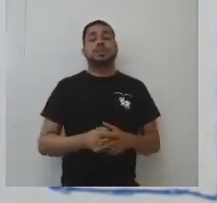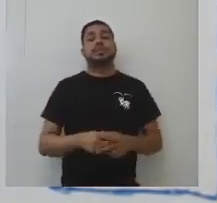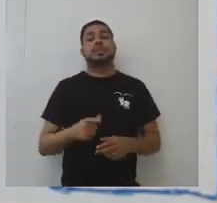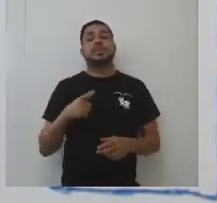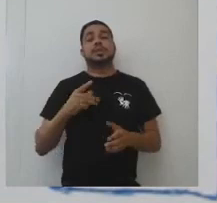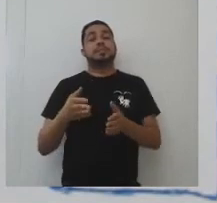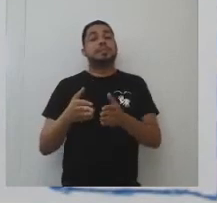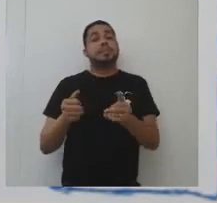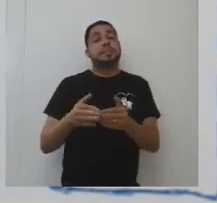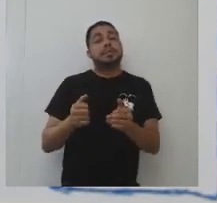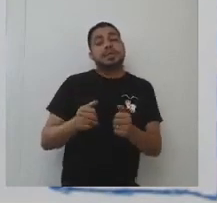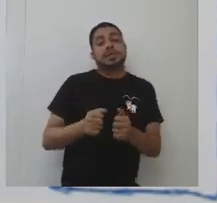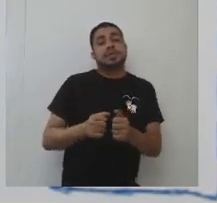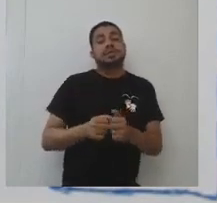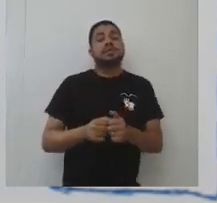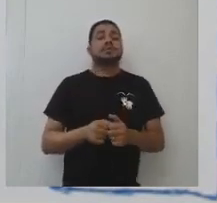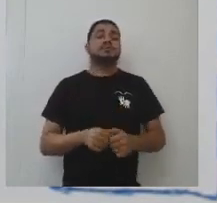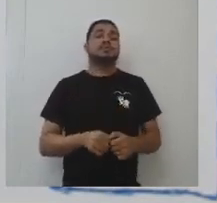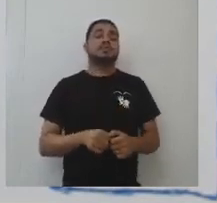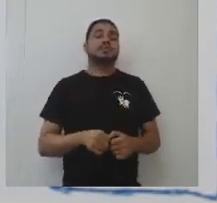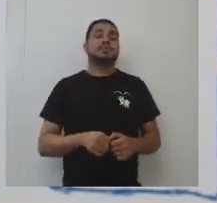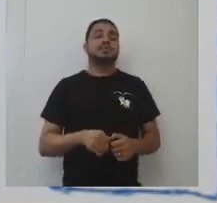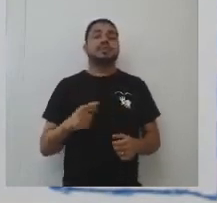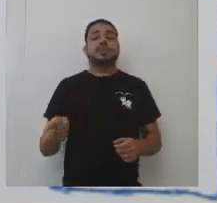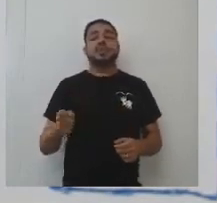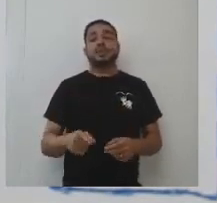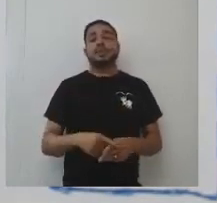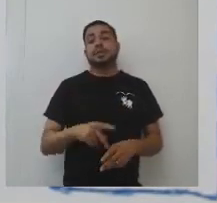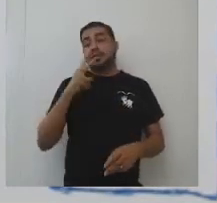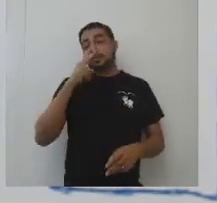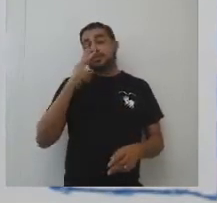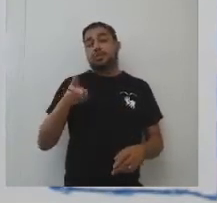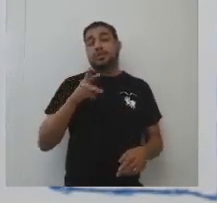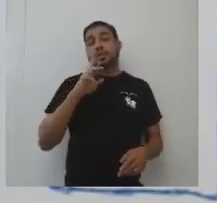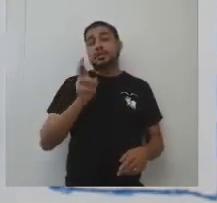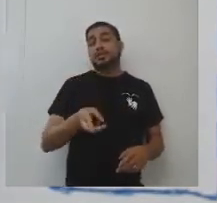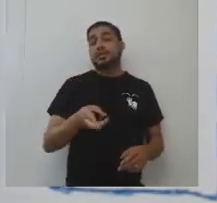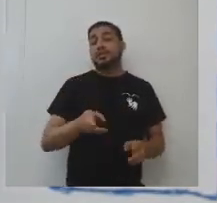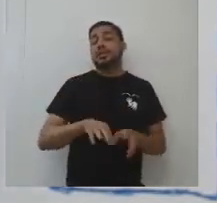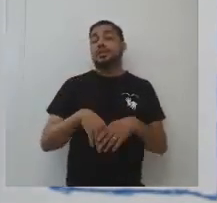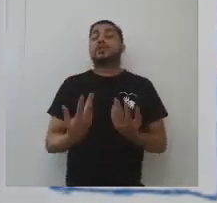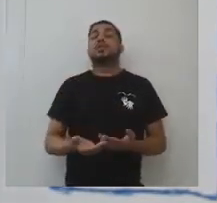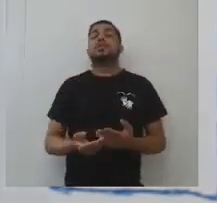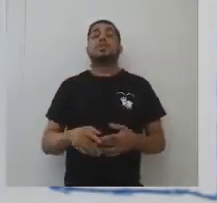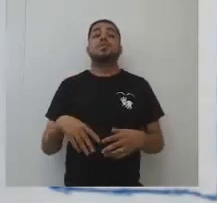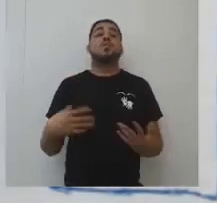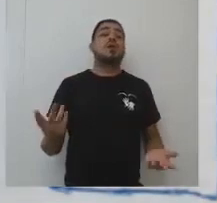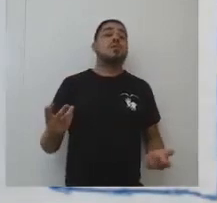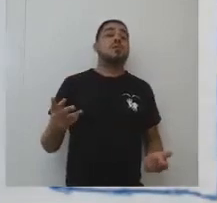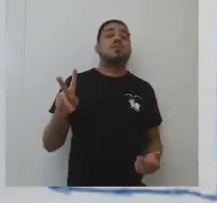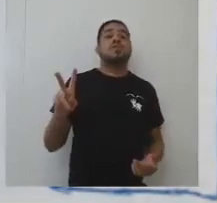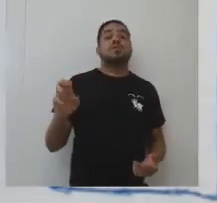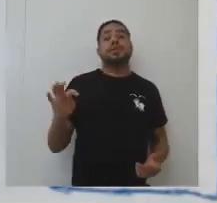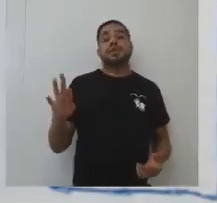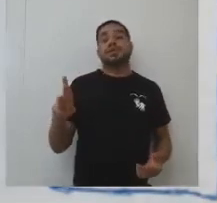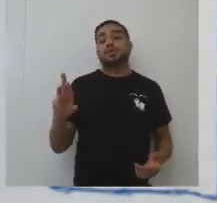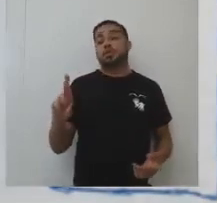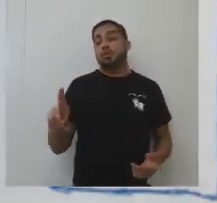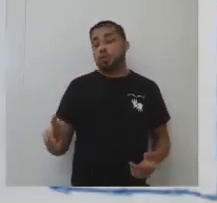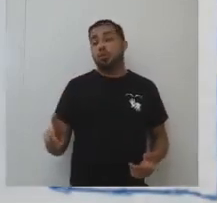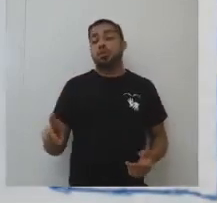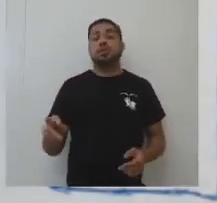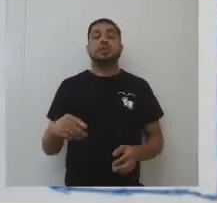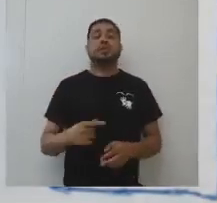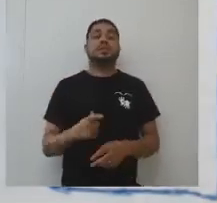ele pediu, que é a força o quê? Resultante. Então ele pergunta, qual é o vetor que representa